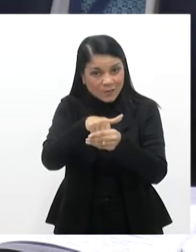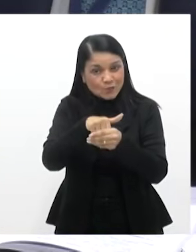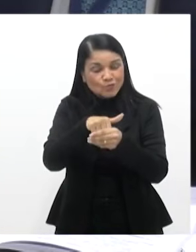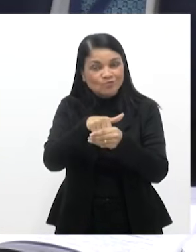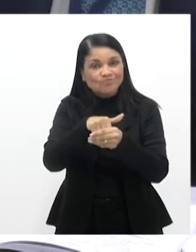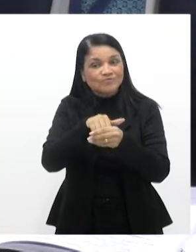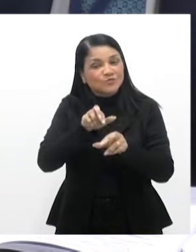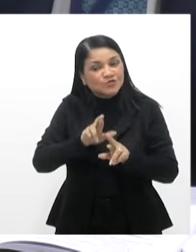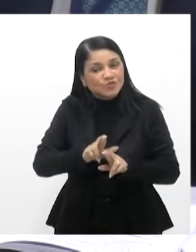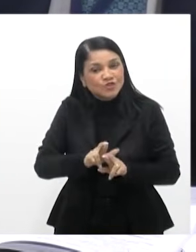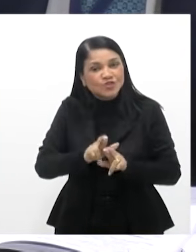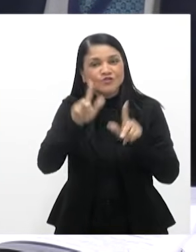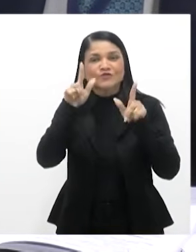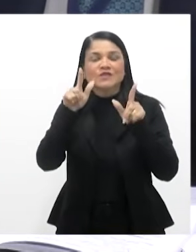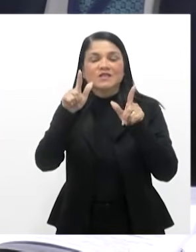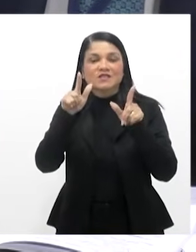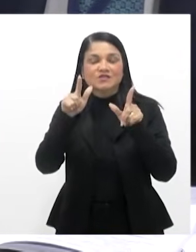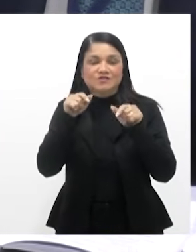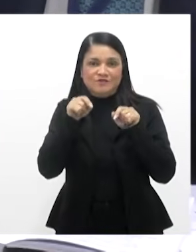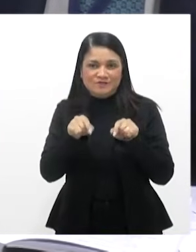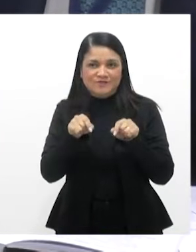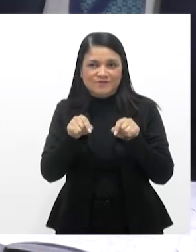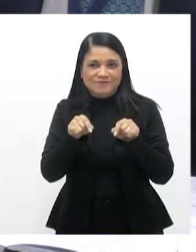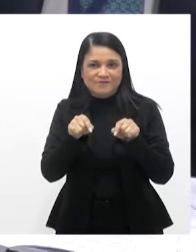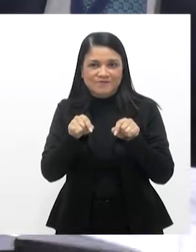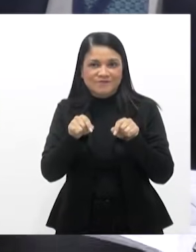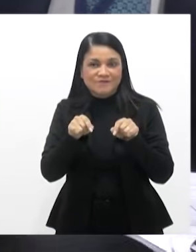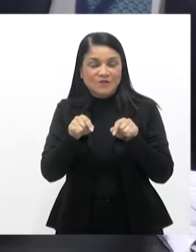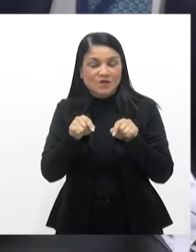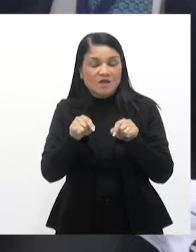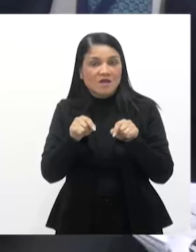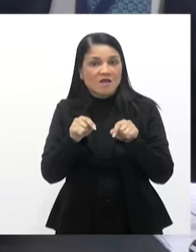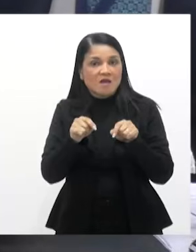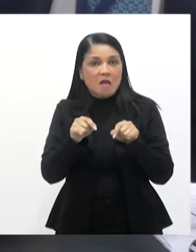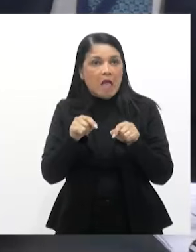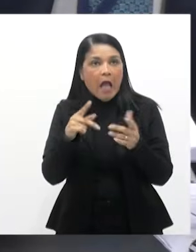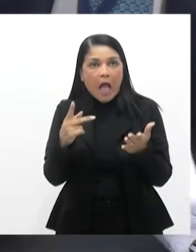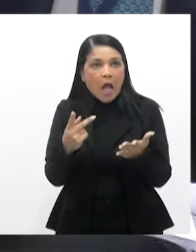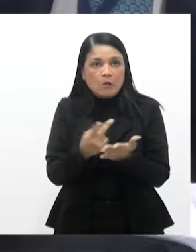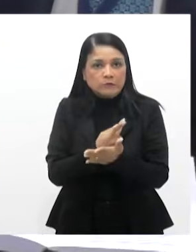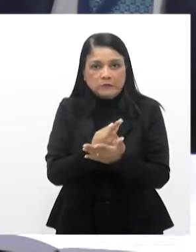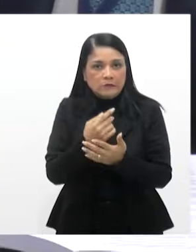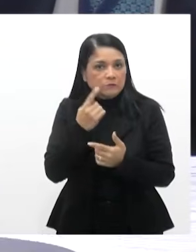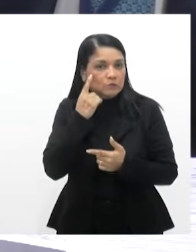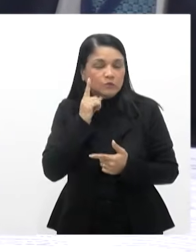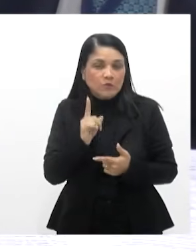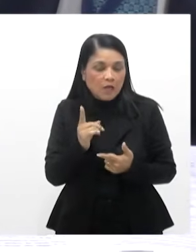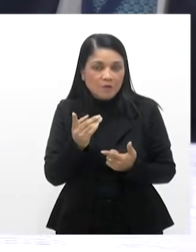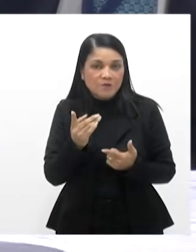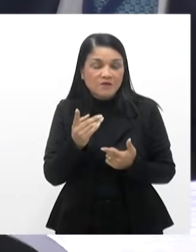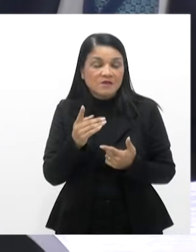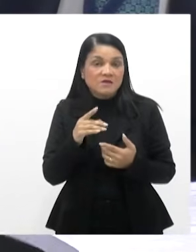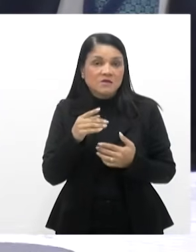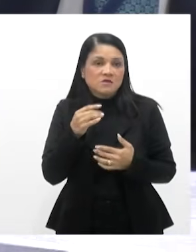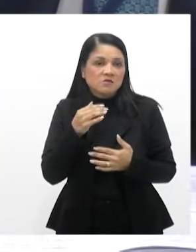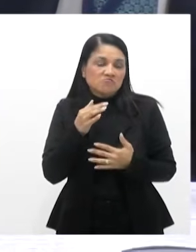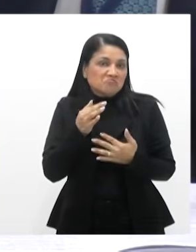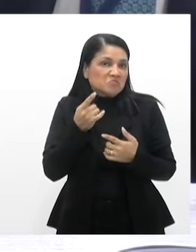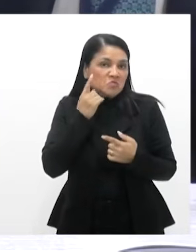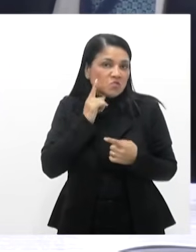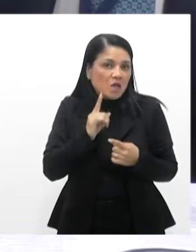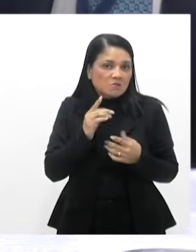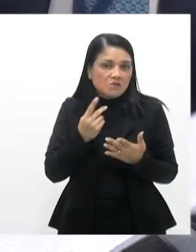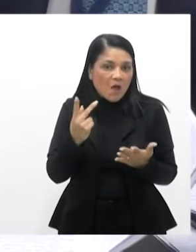atípico, de algo que não está previsto acontecer. Nós não sabemos nem se irá acontecer. Né? O que